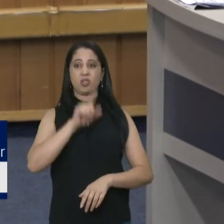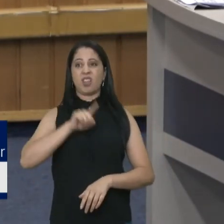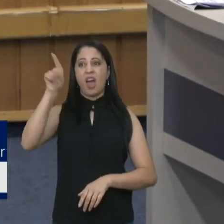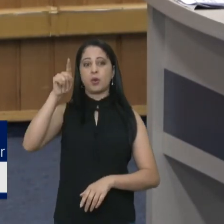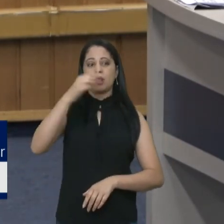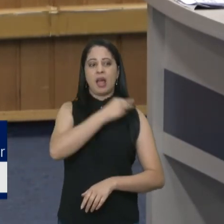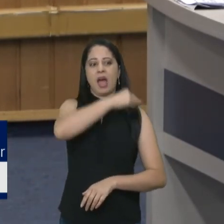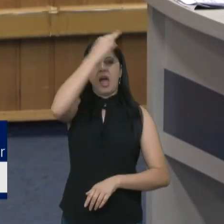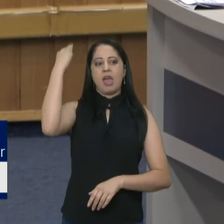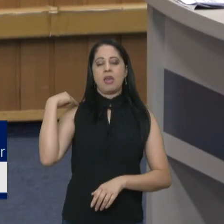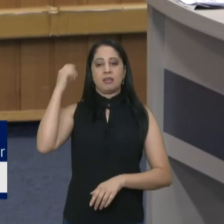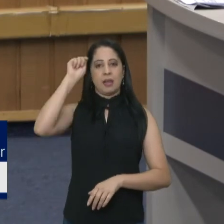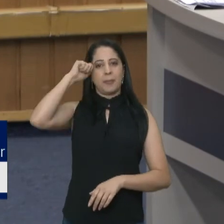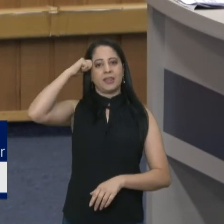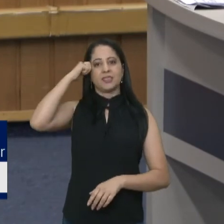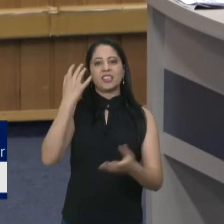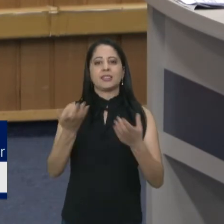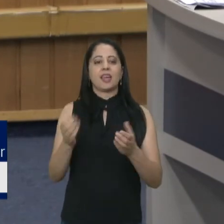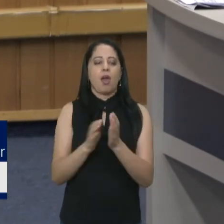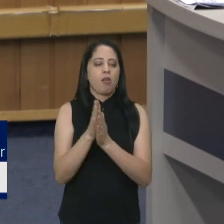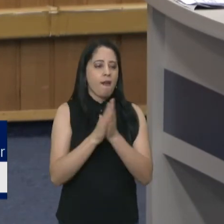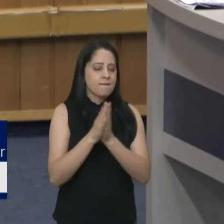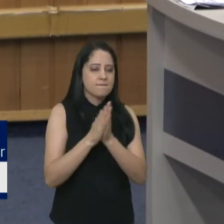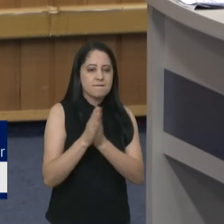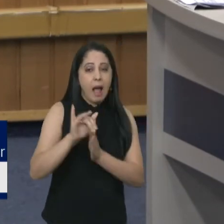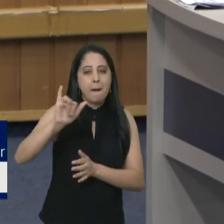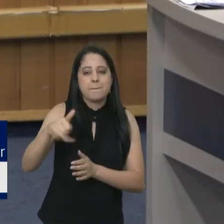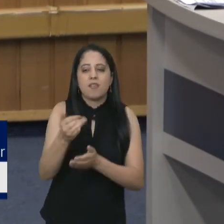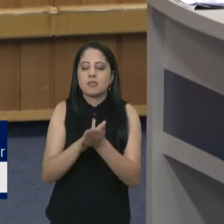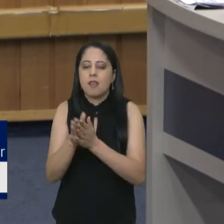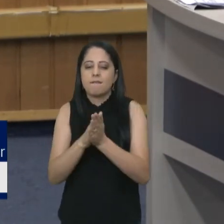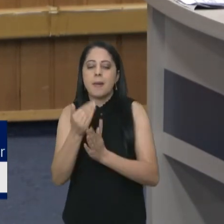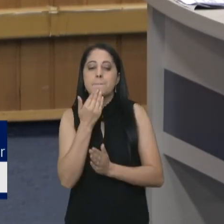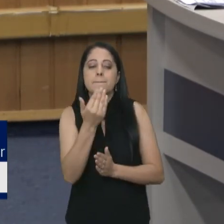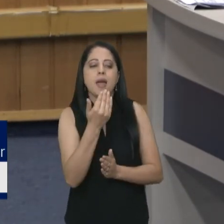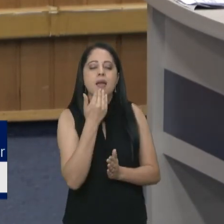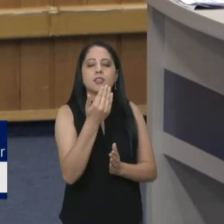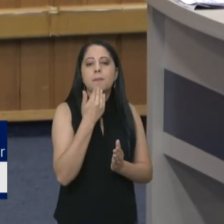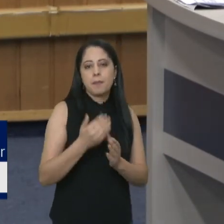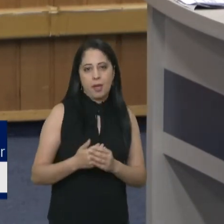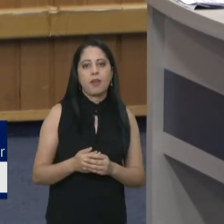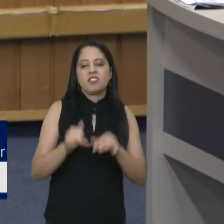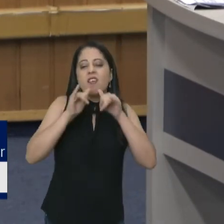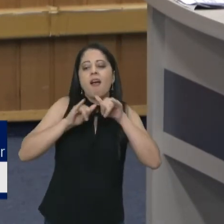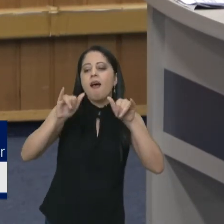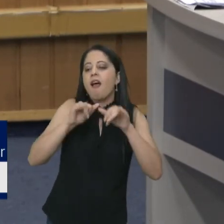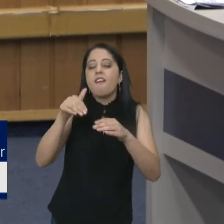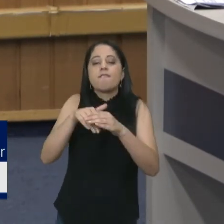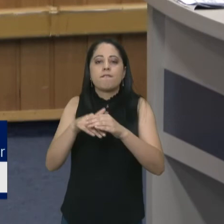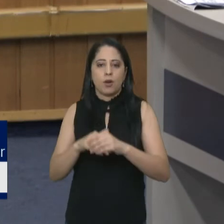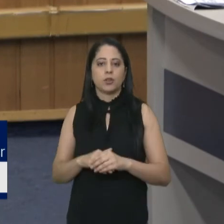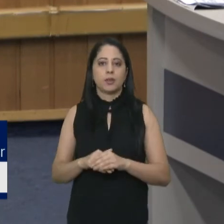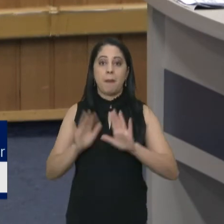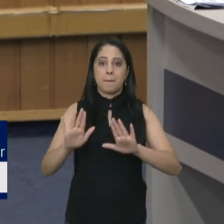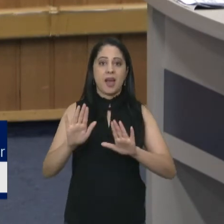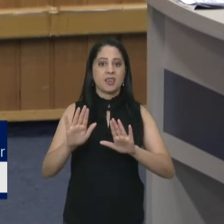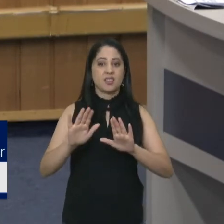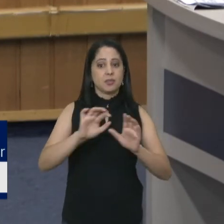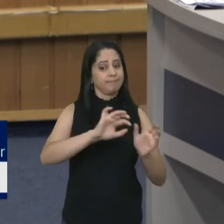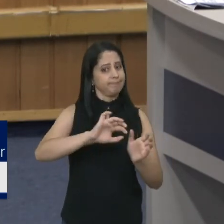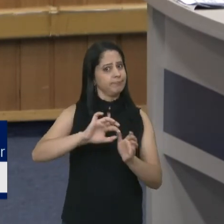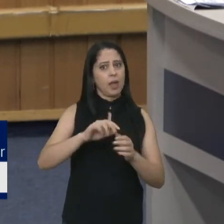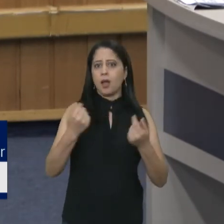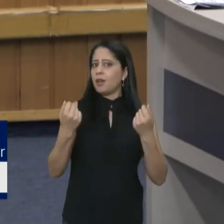tentar ludibriar e usar da fé das pessoas no momento onde a religiosidade, a fé deveria falar mais alto, ele